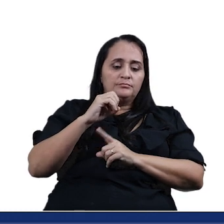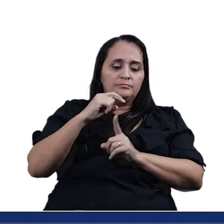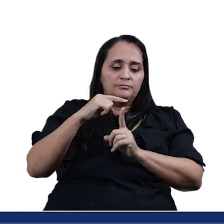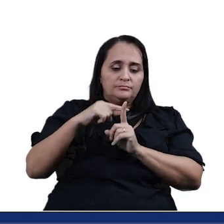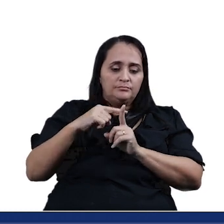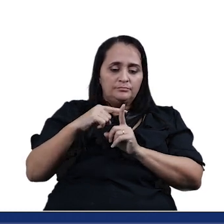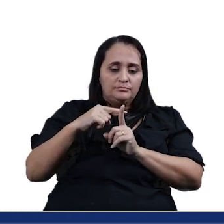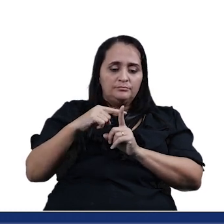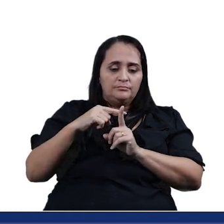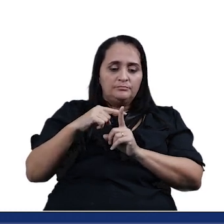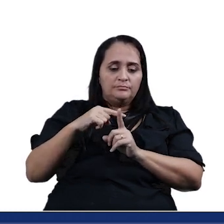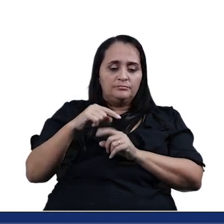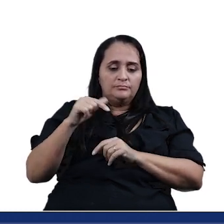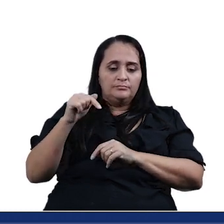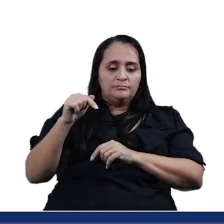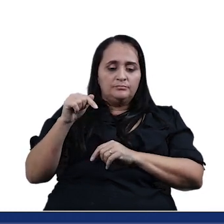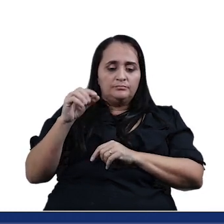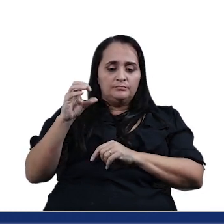877.